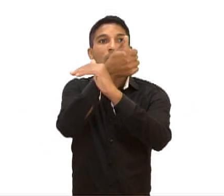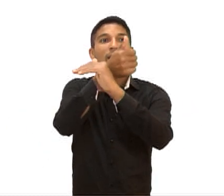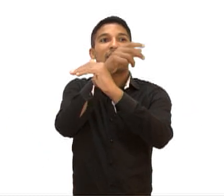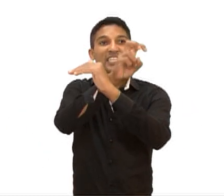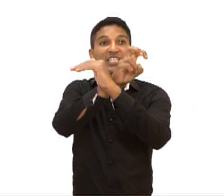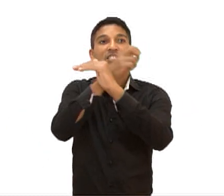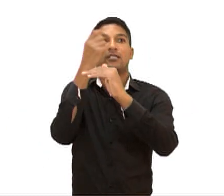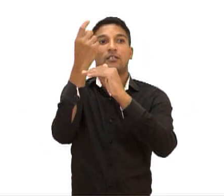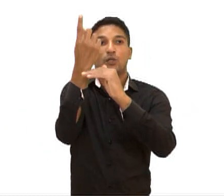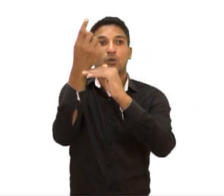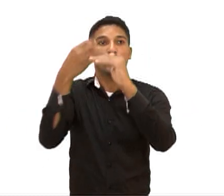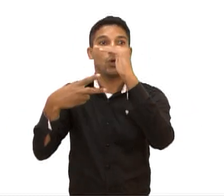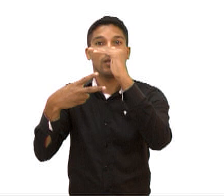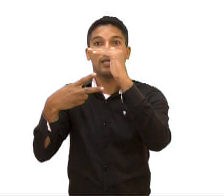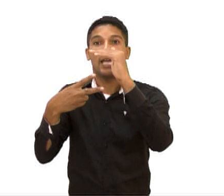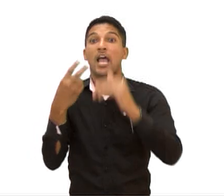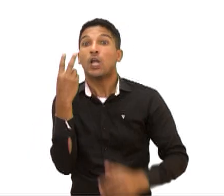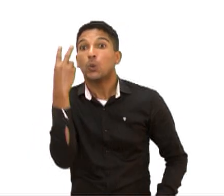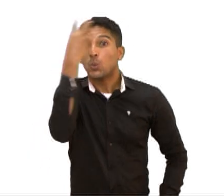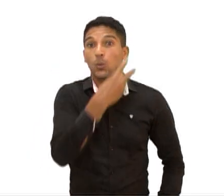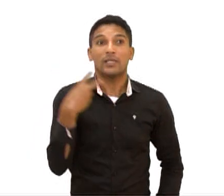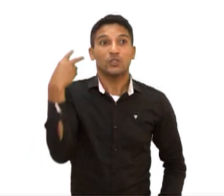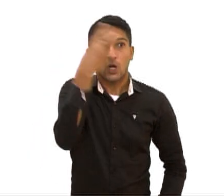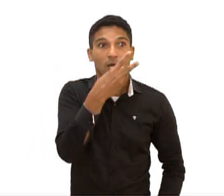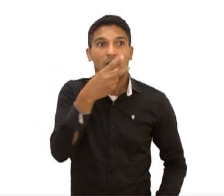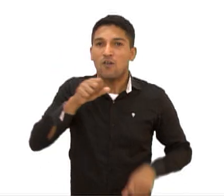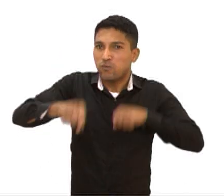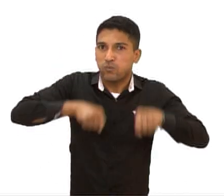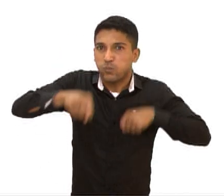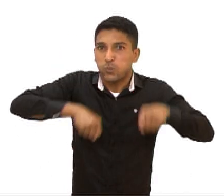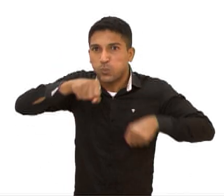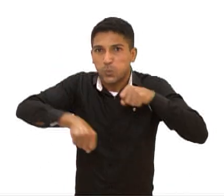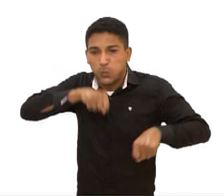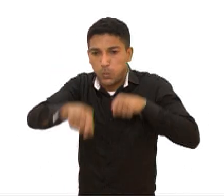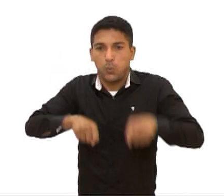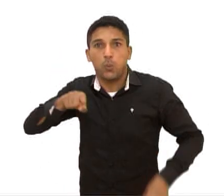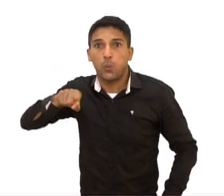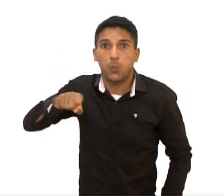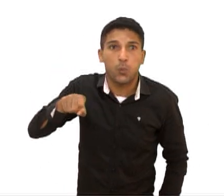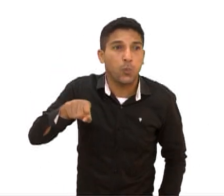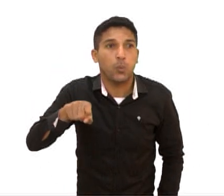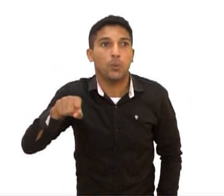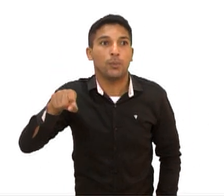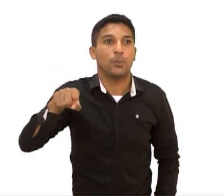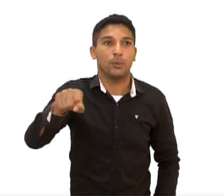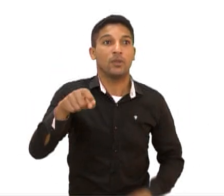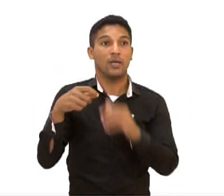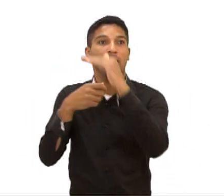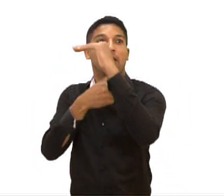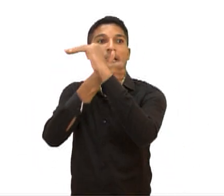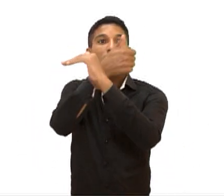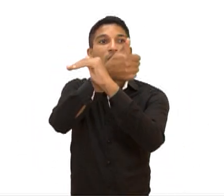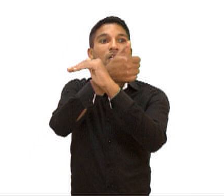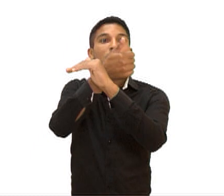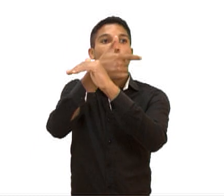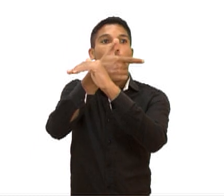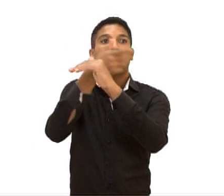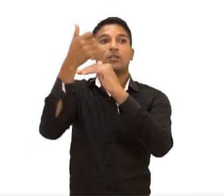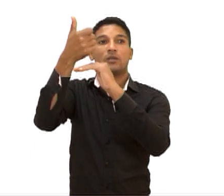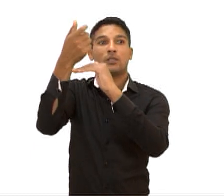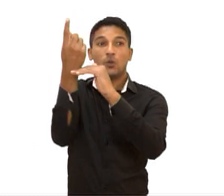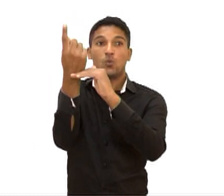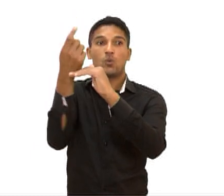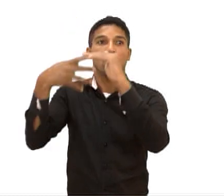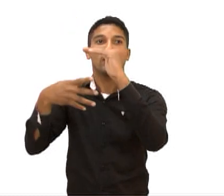quilômetros? Ou a letra C, 28 quilômetros? Ou ainda a letra D, 27 quilômetros? Copie para